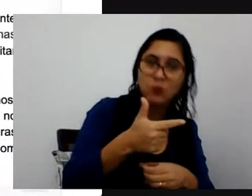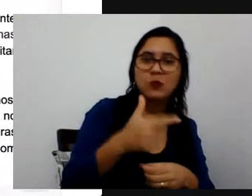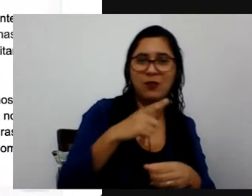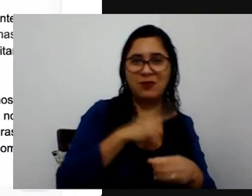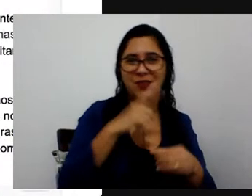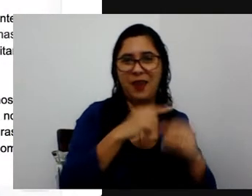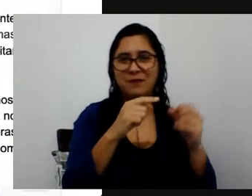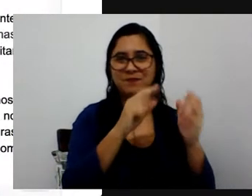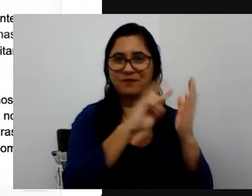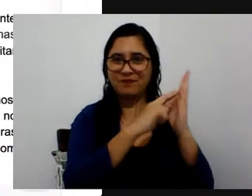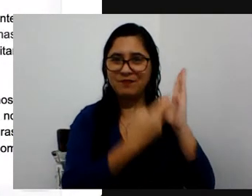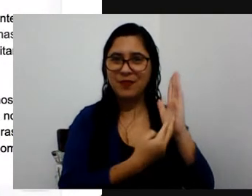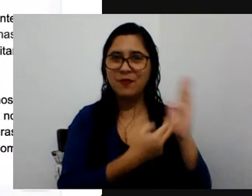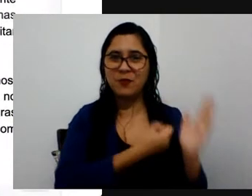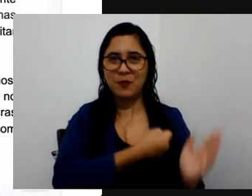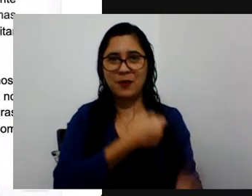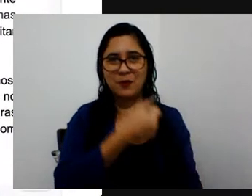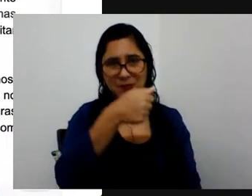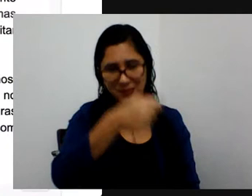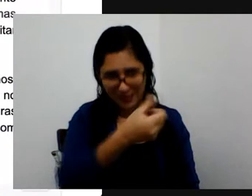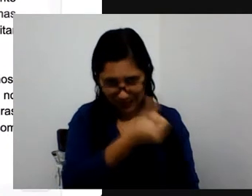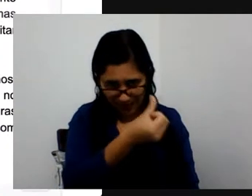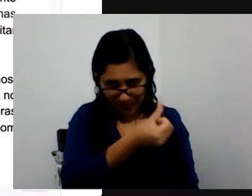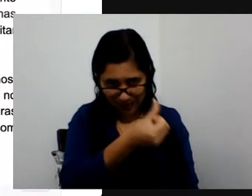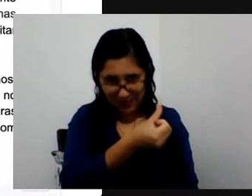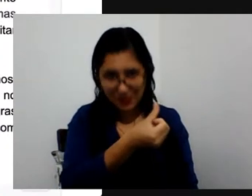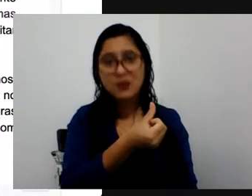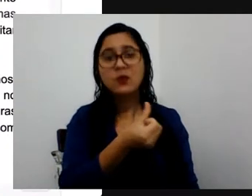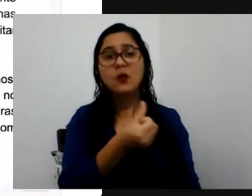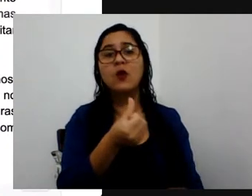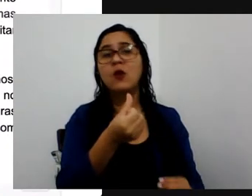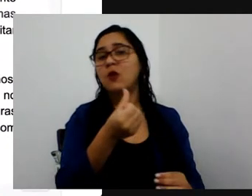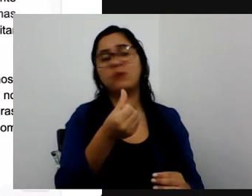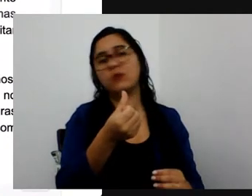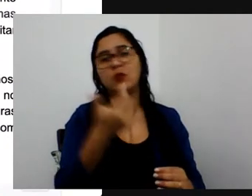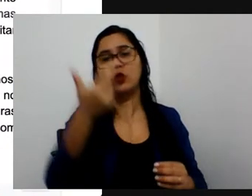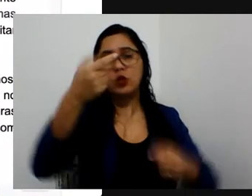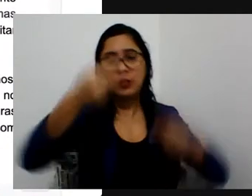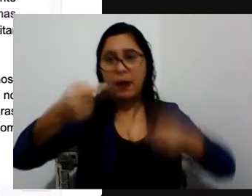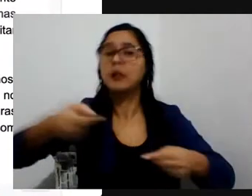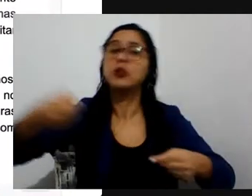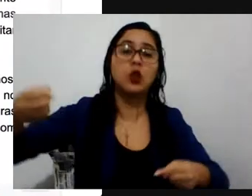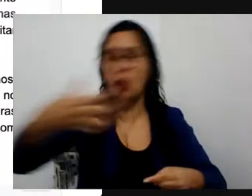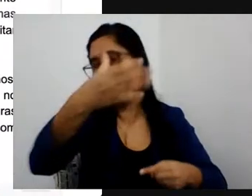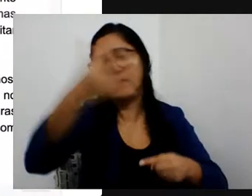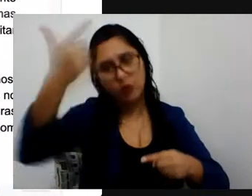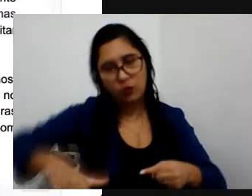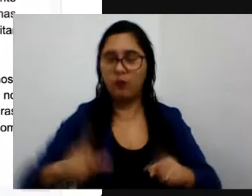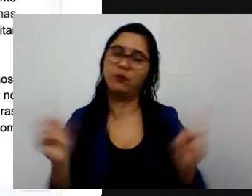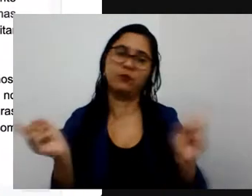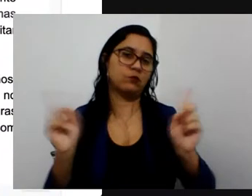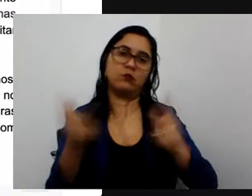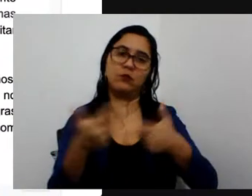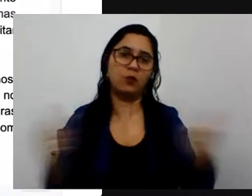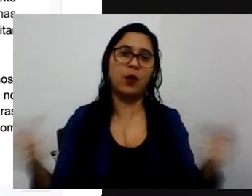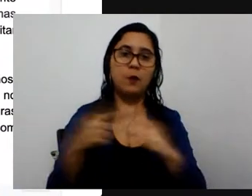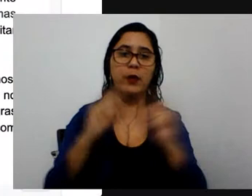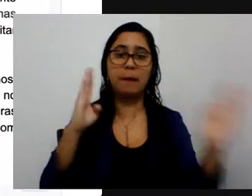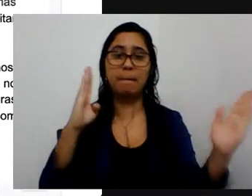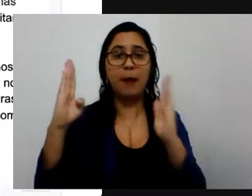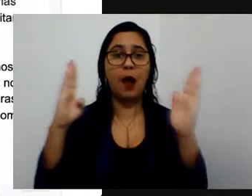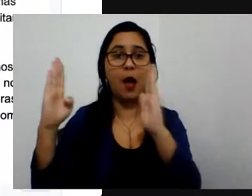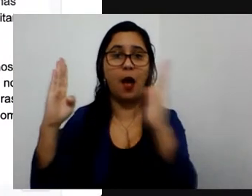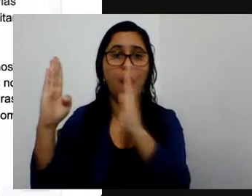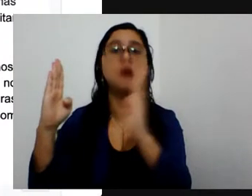do artigo 16º do edital, não haverá novo debate entre as candidaturas concorrentes em vista do prazo exíguo